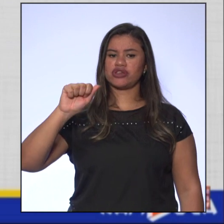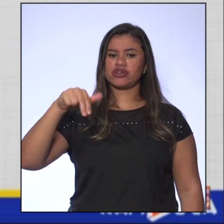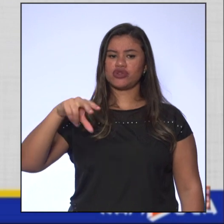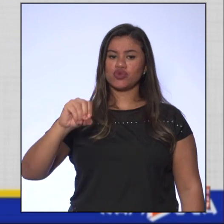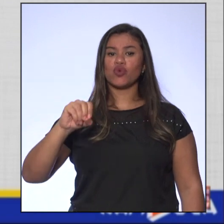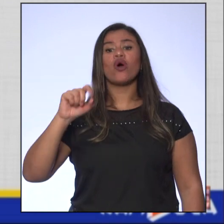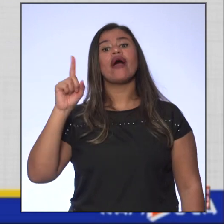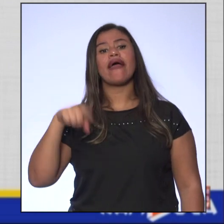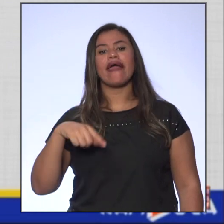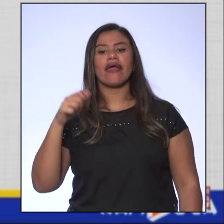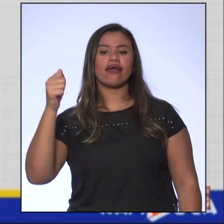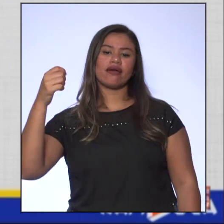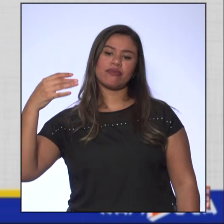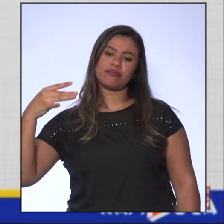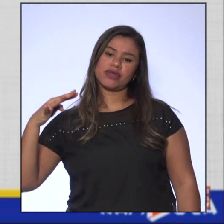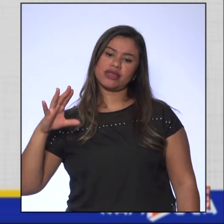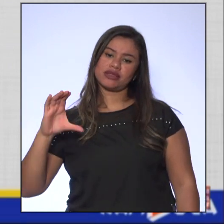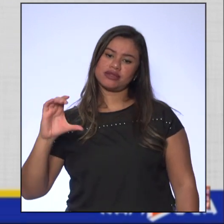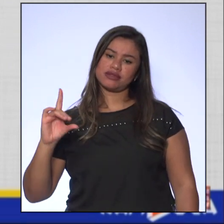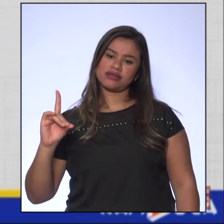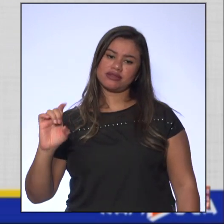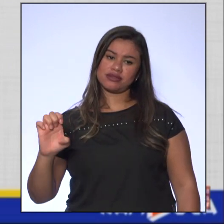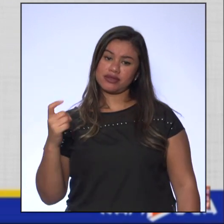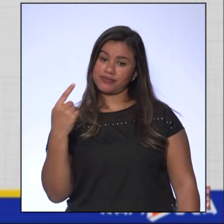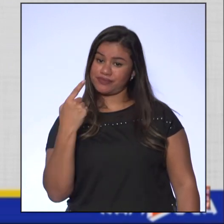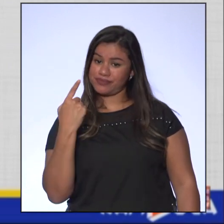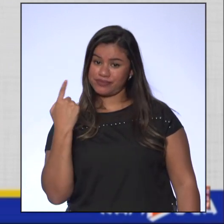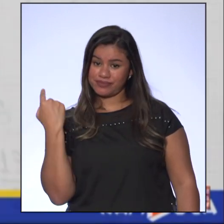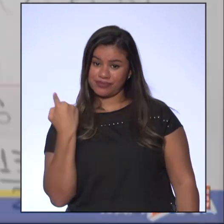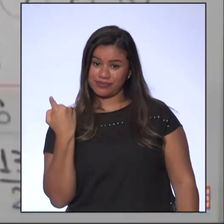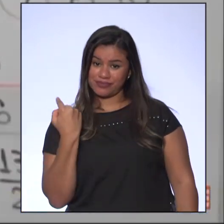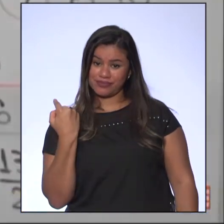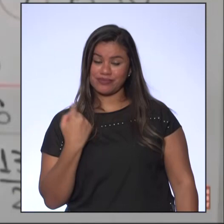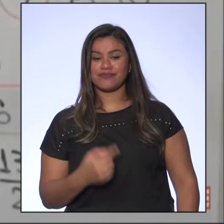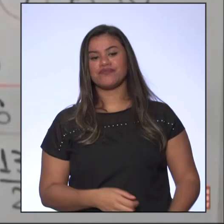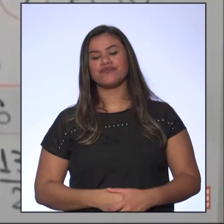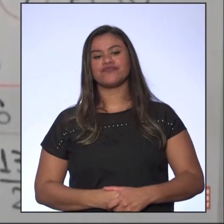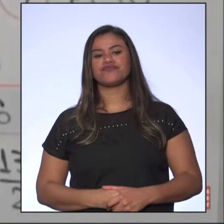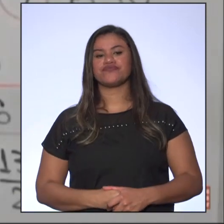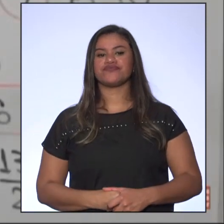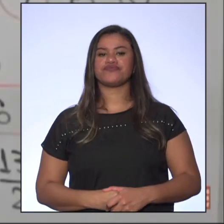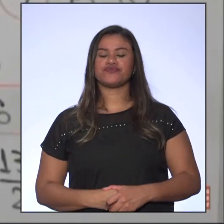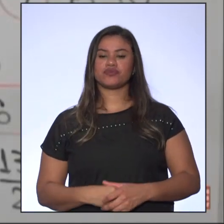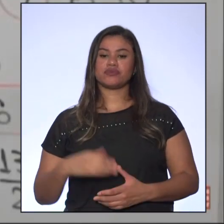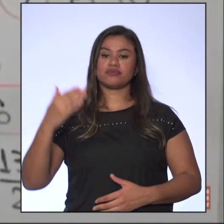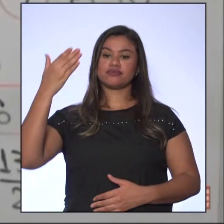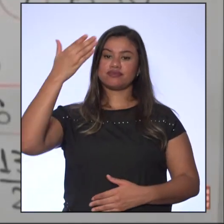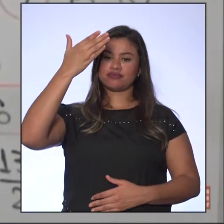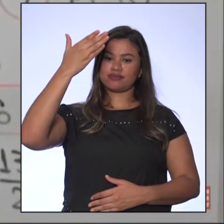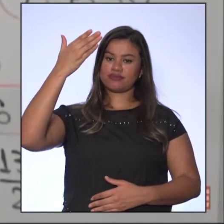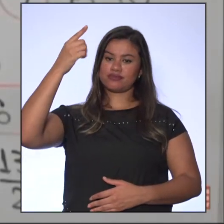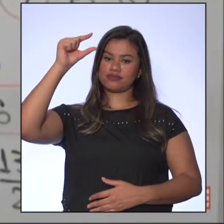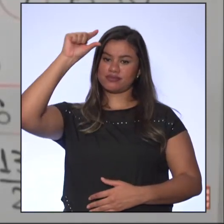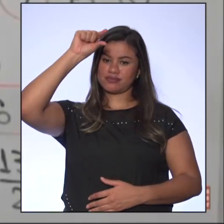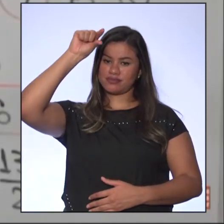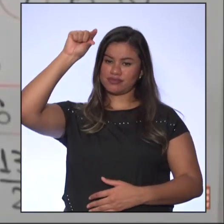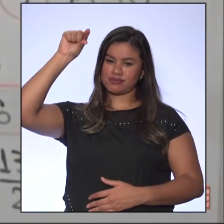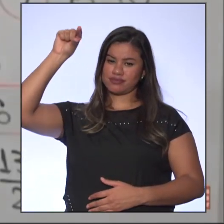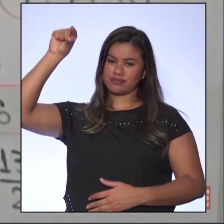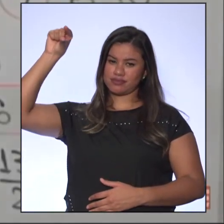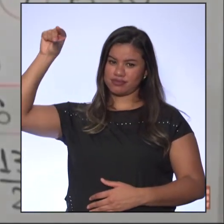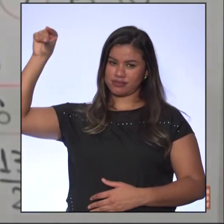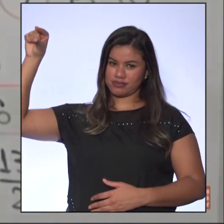mediano de gols? Olha, primeiro, olha para mim aqui. Primeiro é necessário você pegar esses valores aqui e colocar em